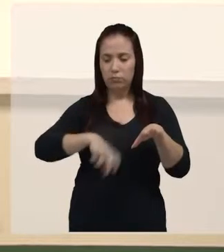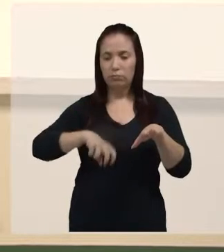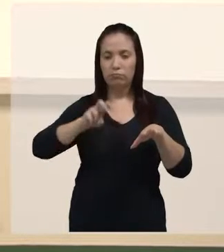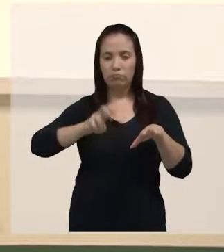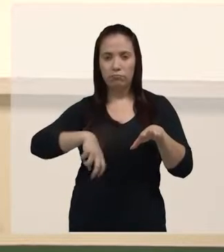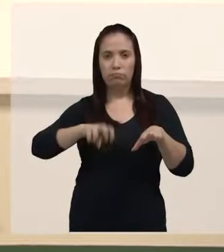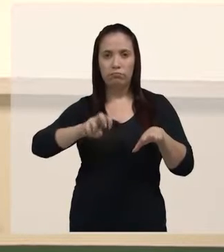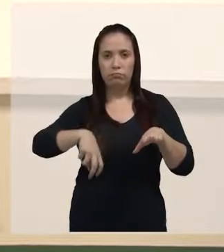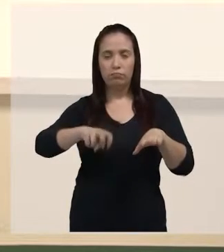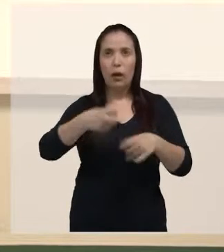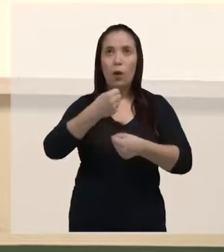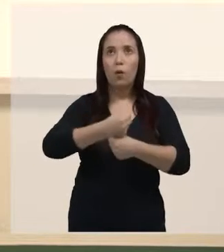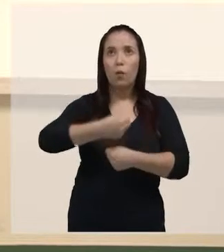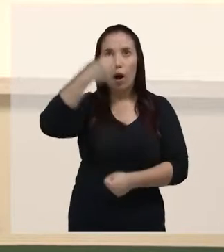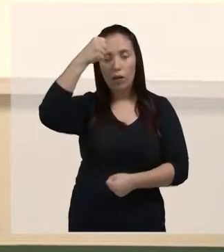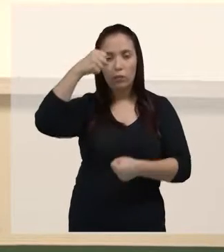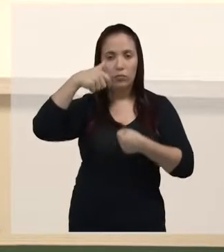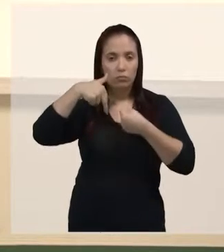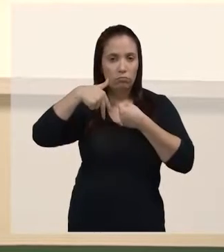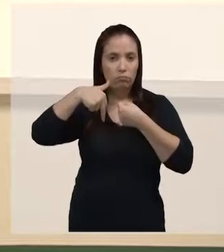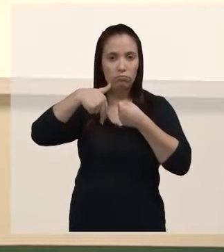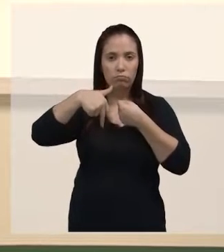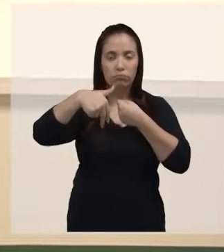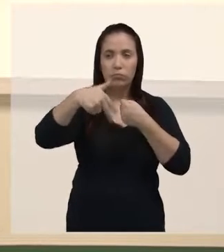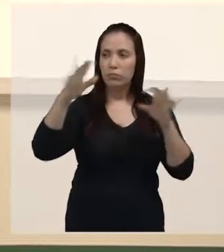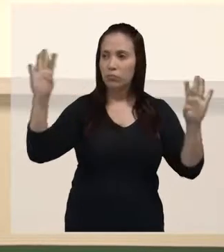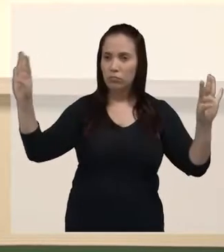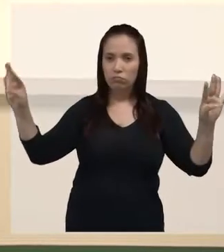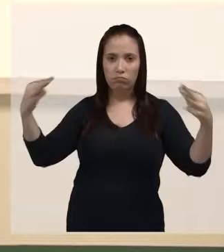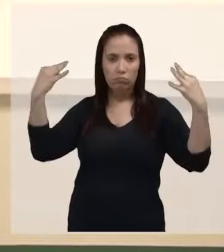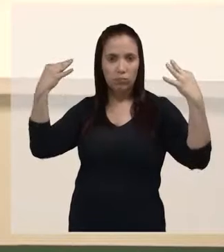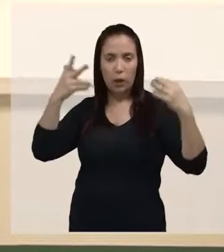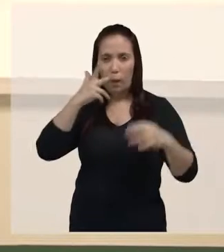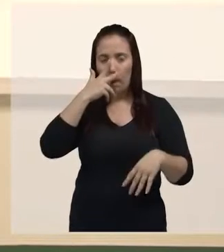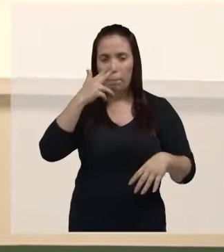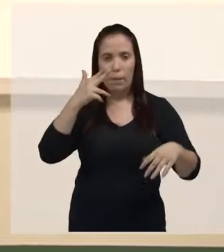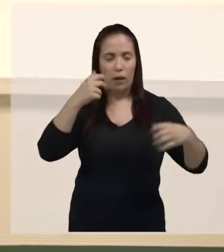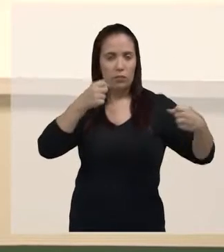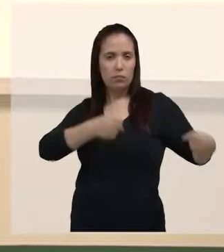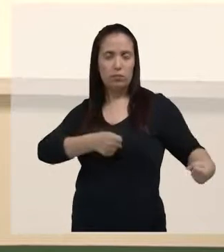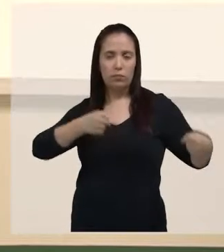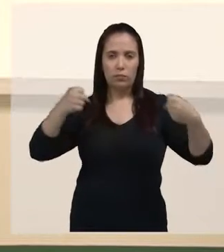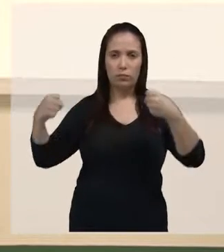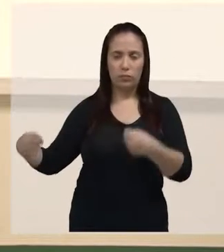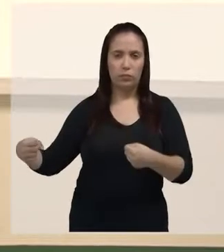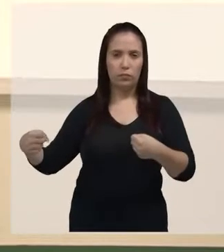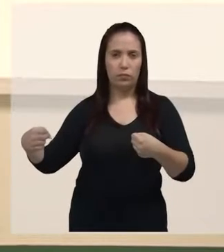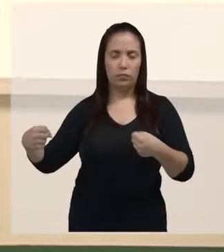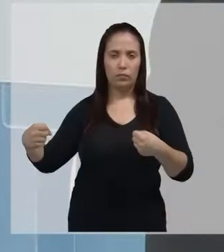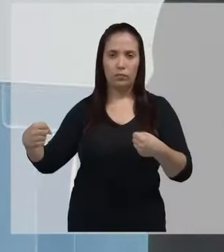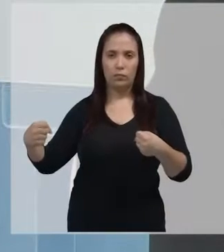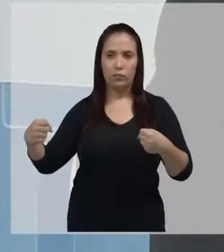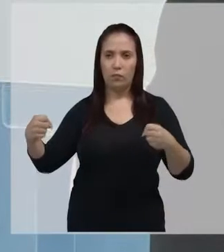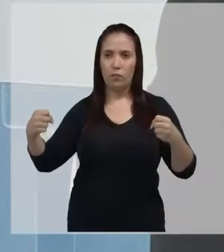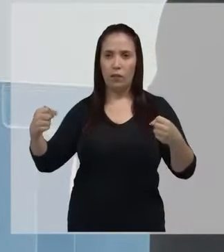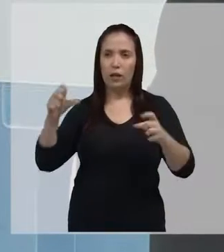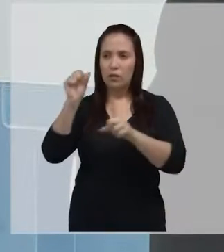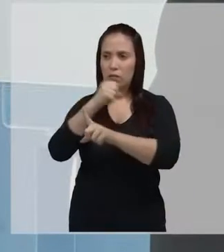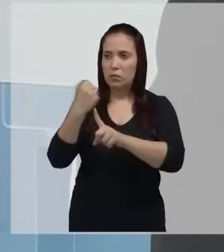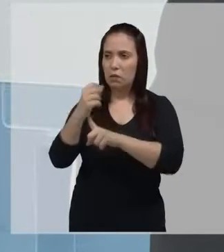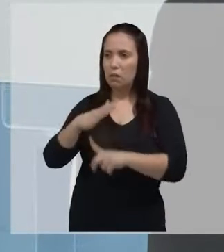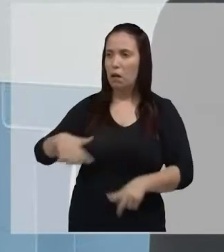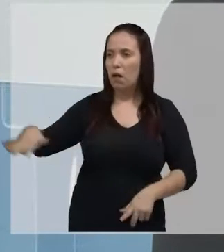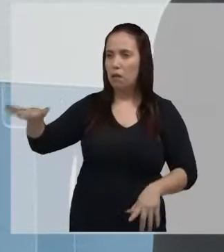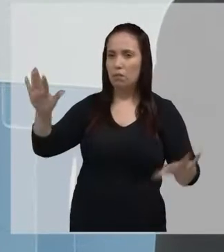são guarda-chuva. São espécie de semideuses. É uma aristocracia. Semideuses É uma aristocracia. que mandam